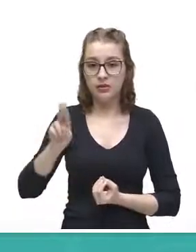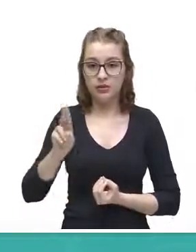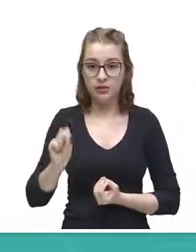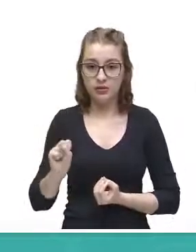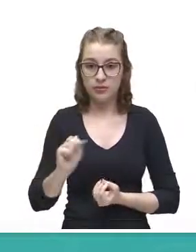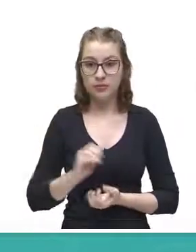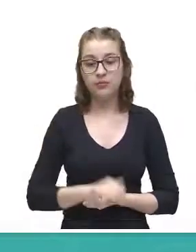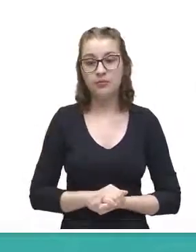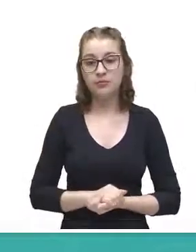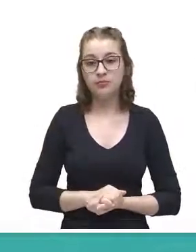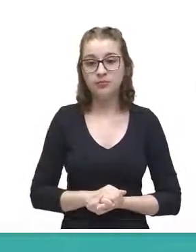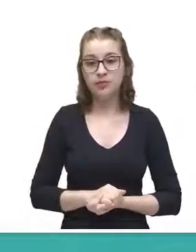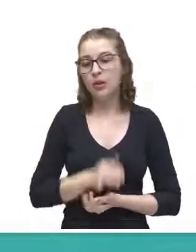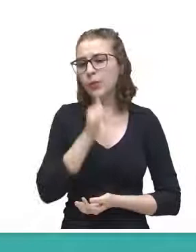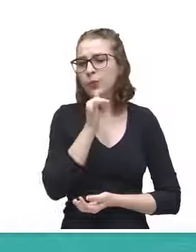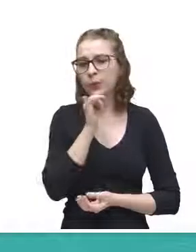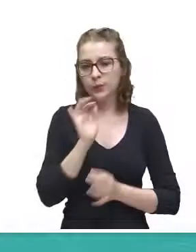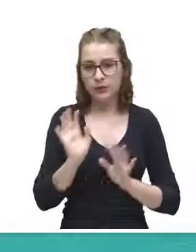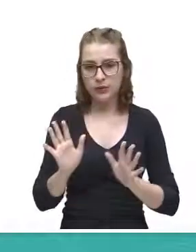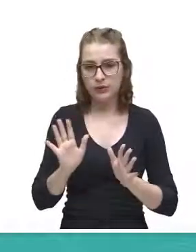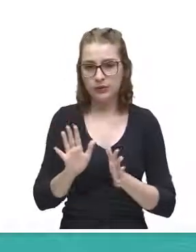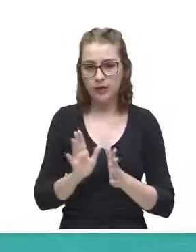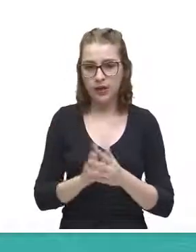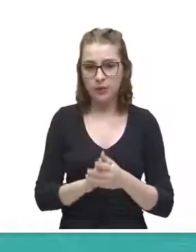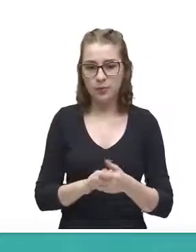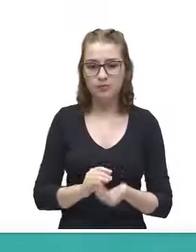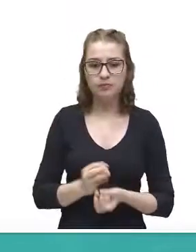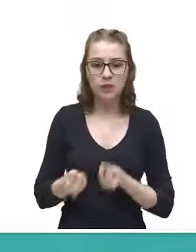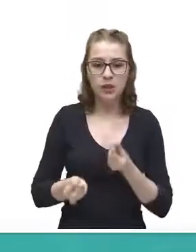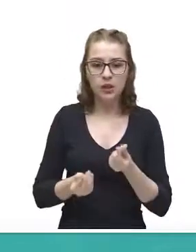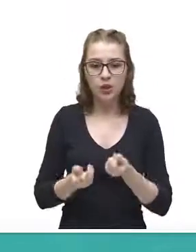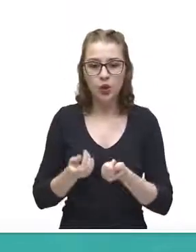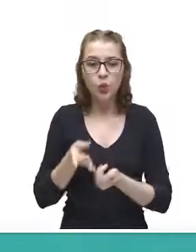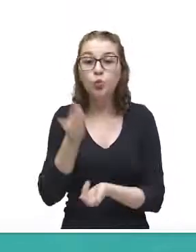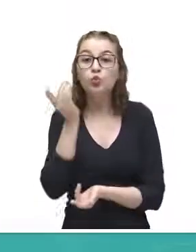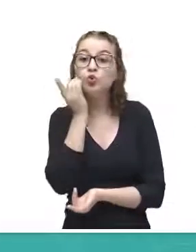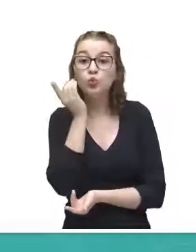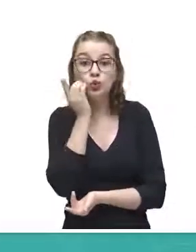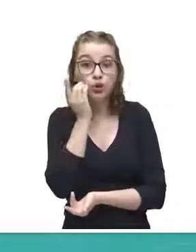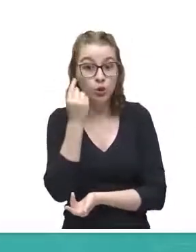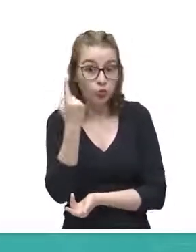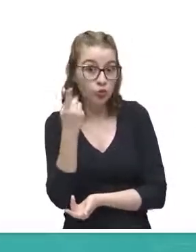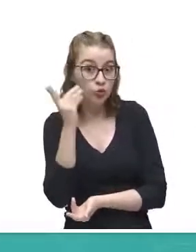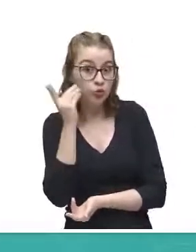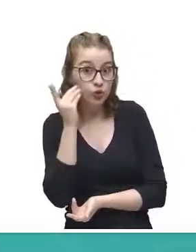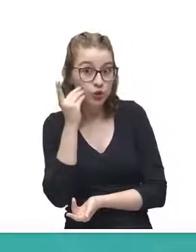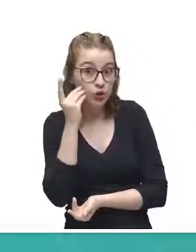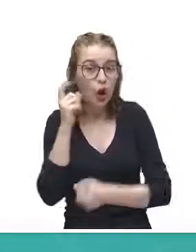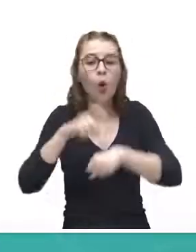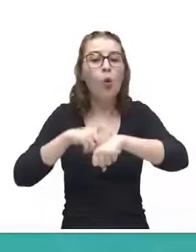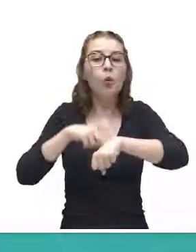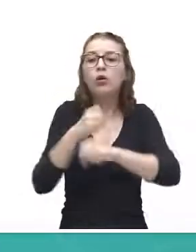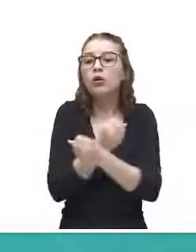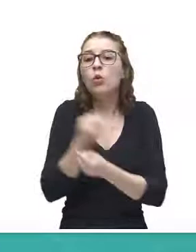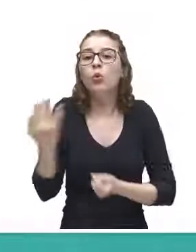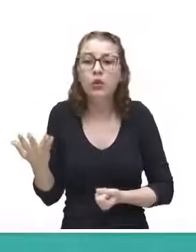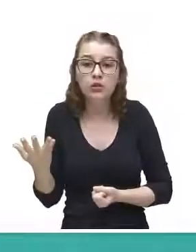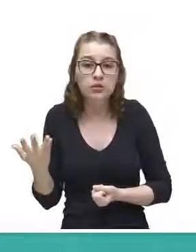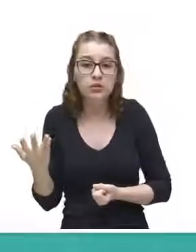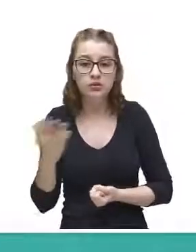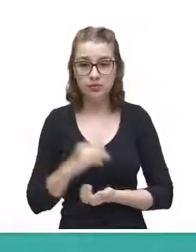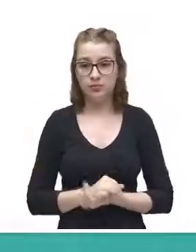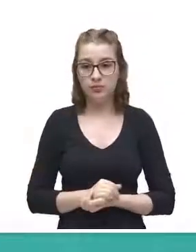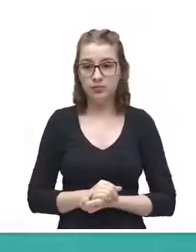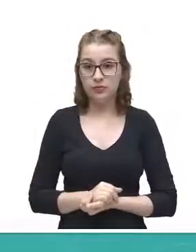Se eu pego, professora, quantas horas nós temos no dia? Nós temos 24 horas, certo?